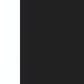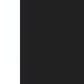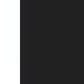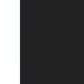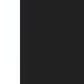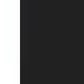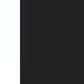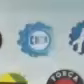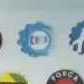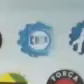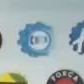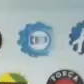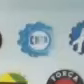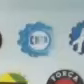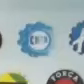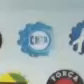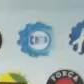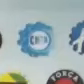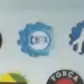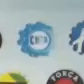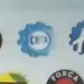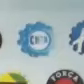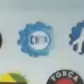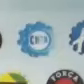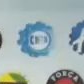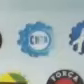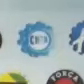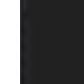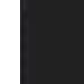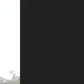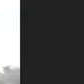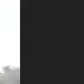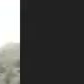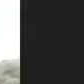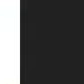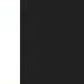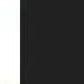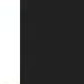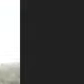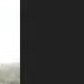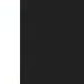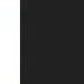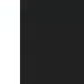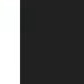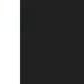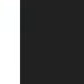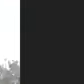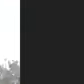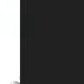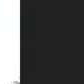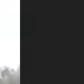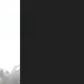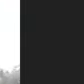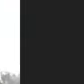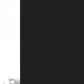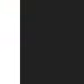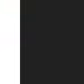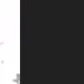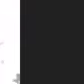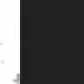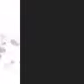rodízio de pessoas, né, André? Sim. Até assim, enquanto não houver proposta, né,